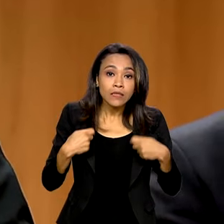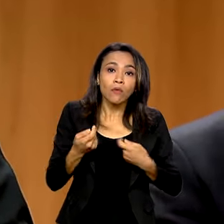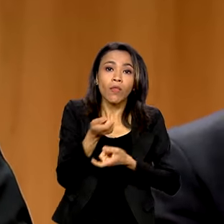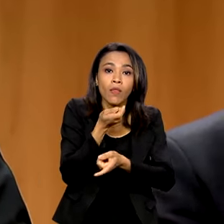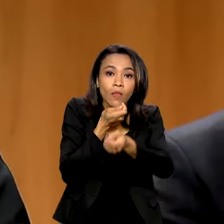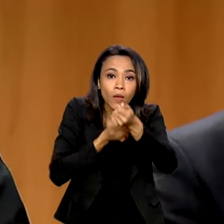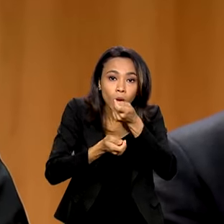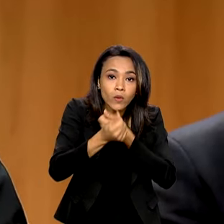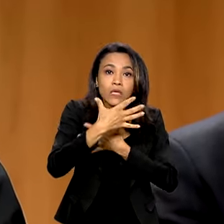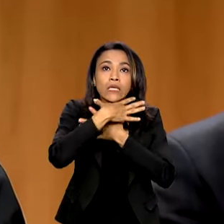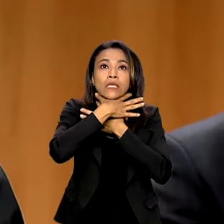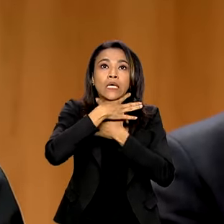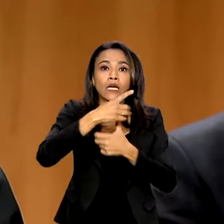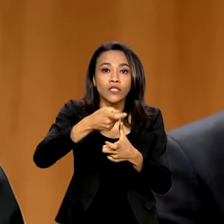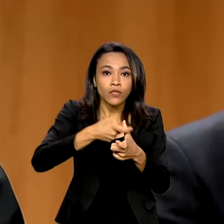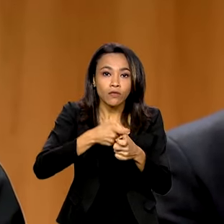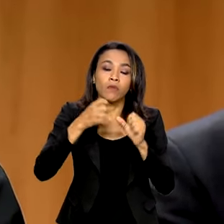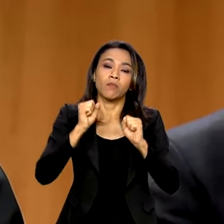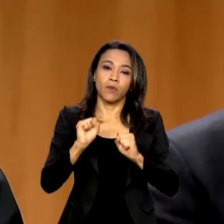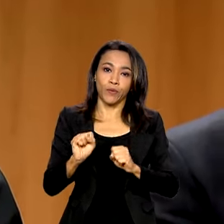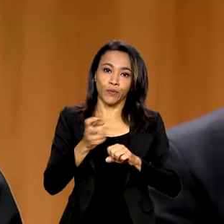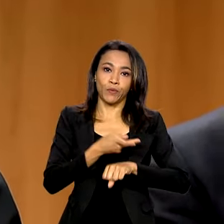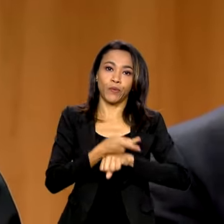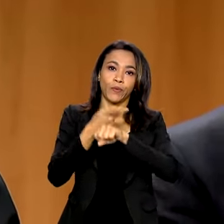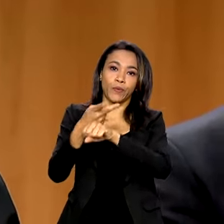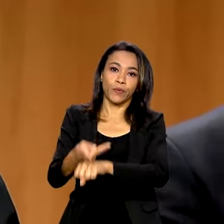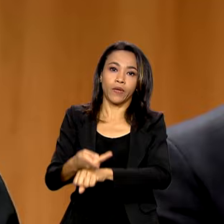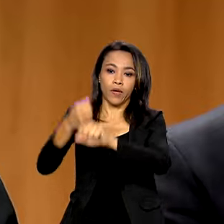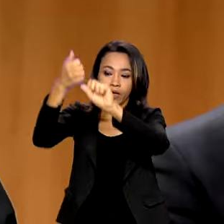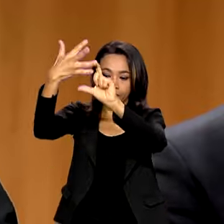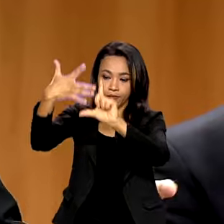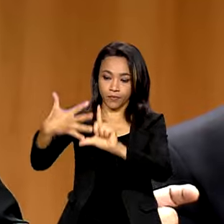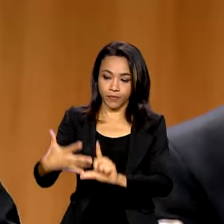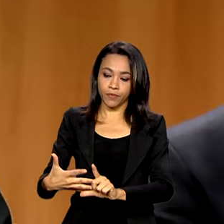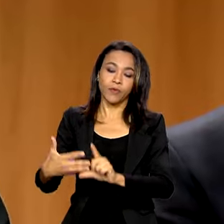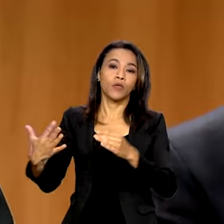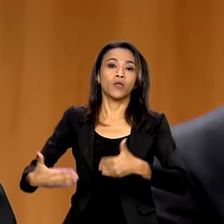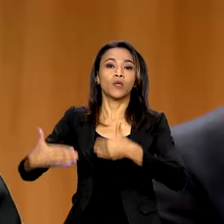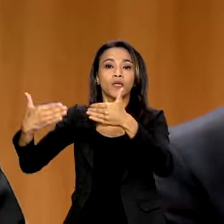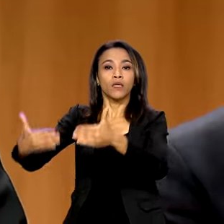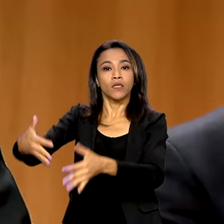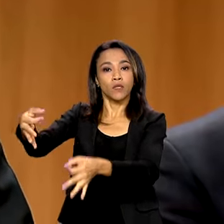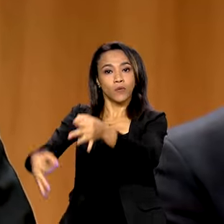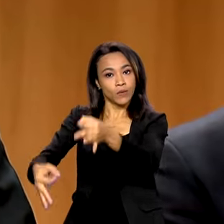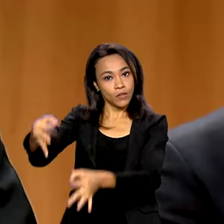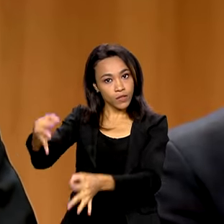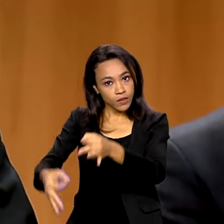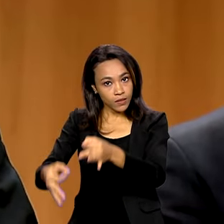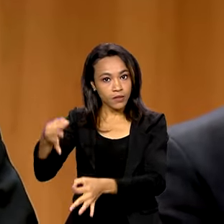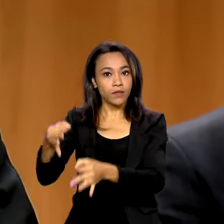poderão procurar o site do Ministério da Justiça, especialmente o endereço